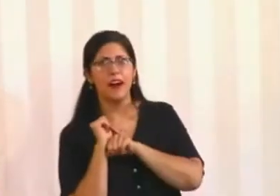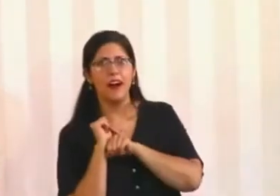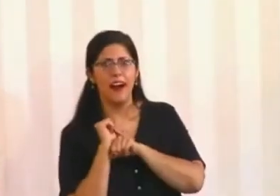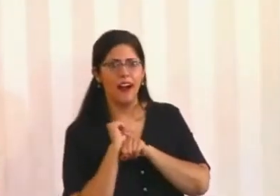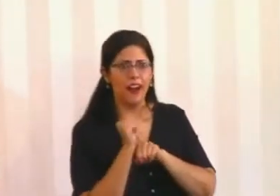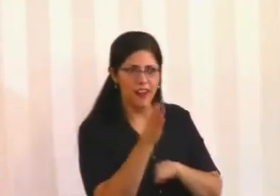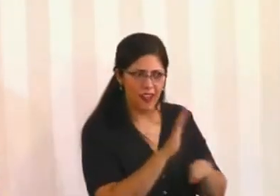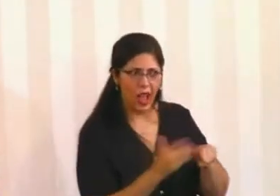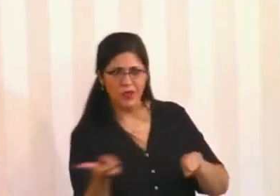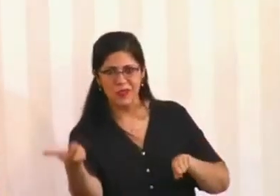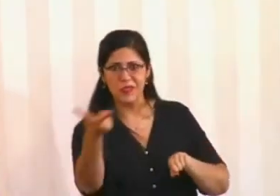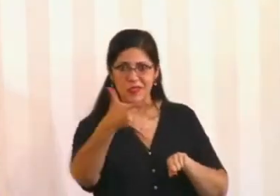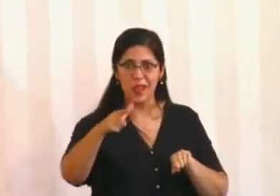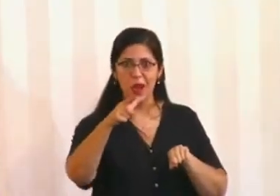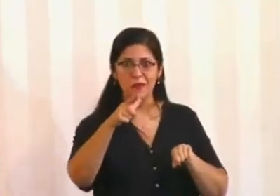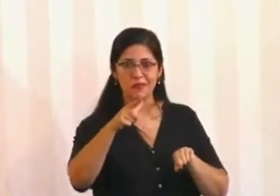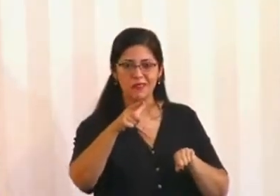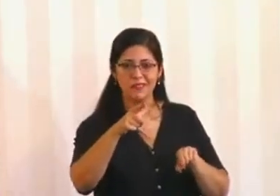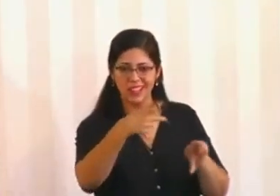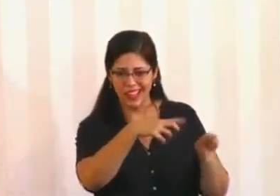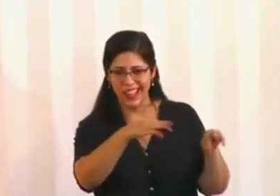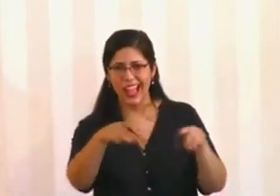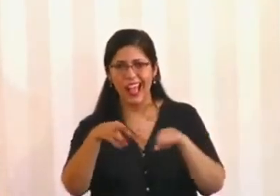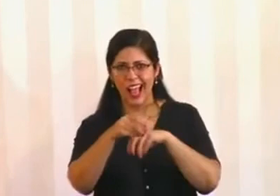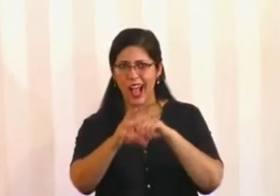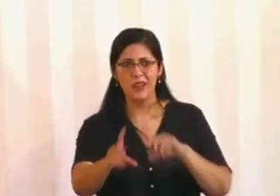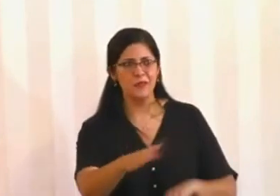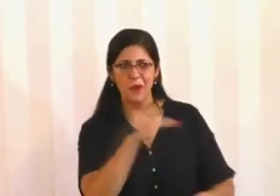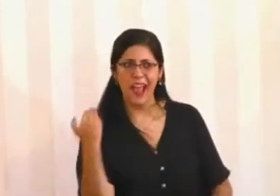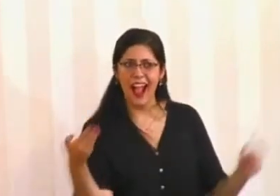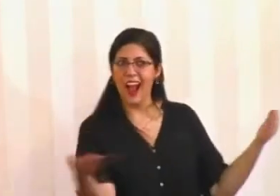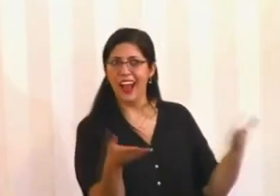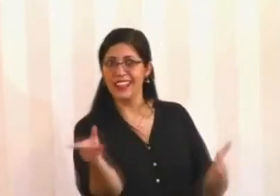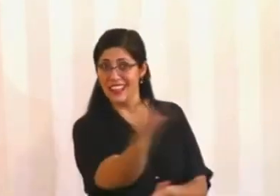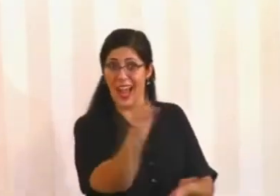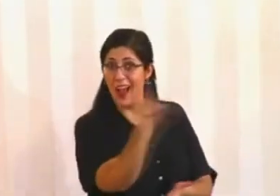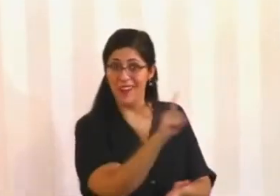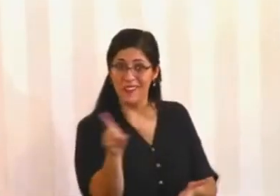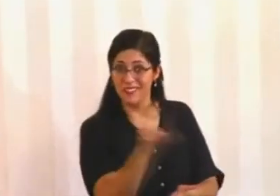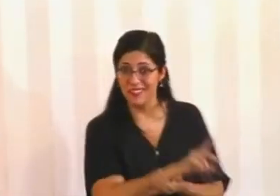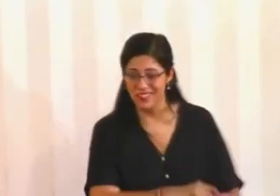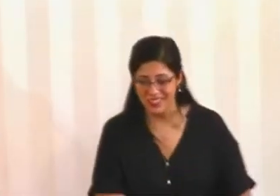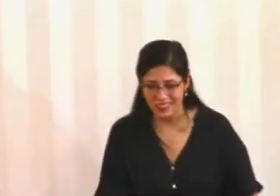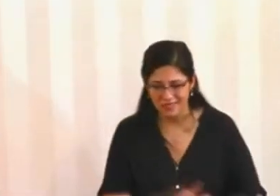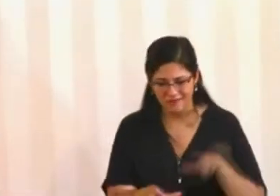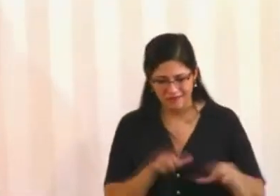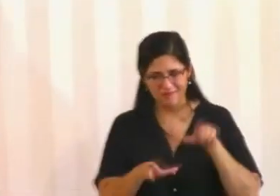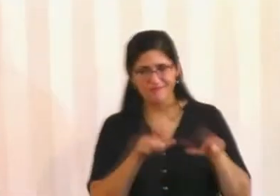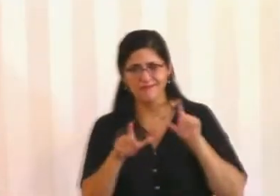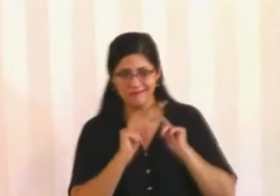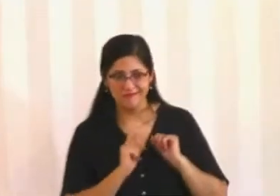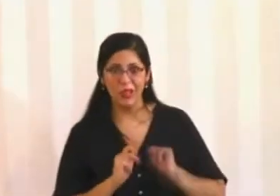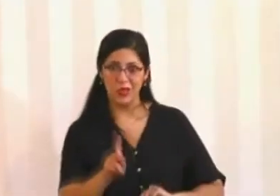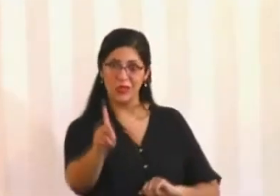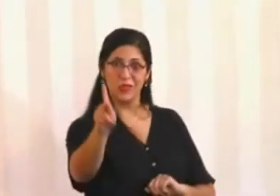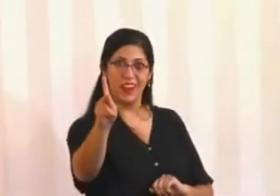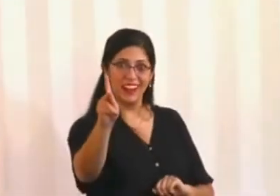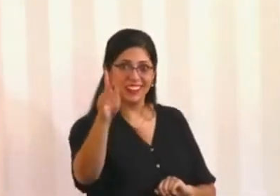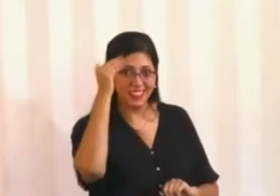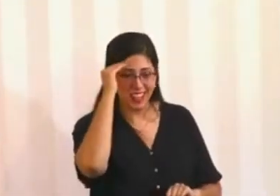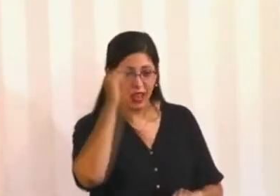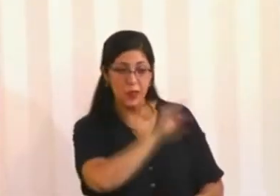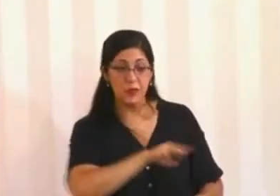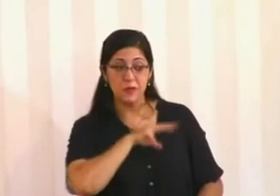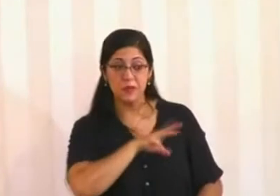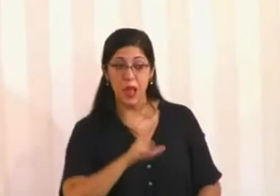de Damasco. Elias, você não vai morrer. Elias, eu não terminei a obra com você, porque você ainda tem uma